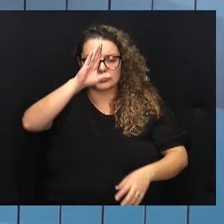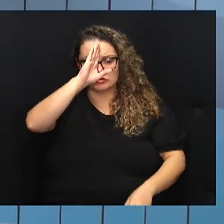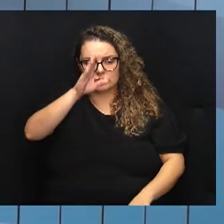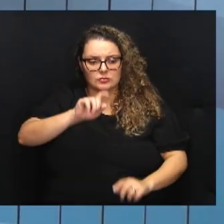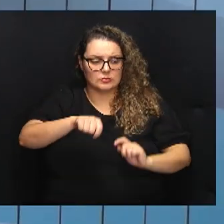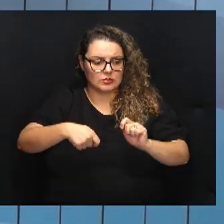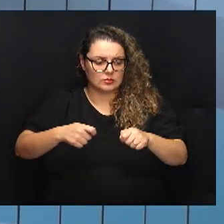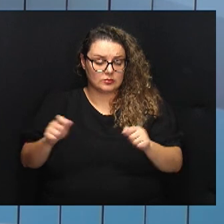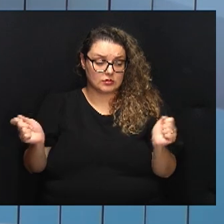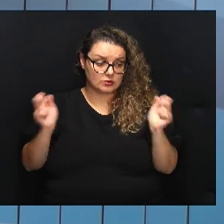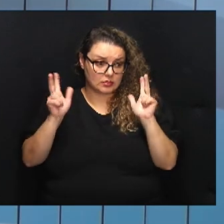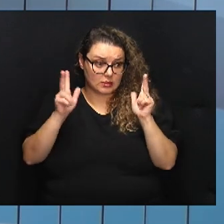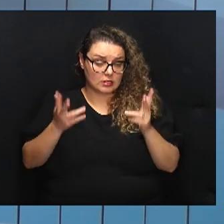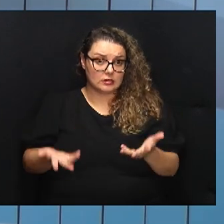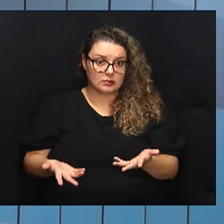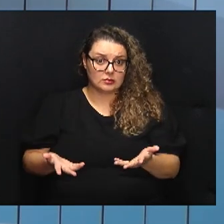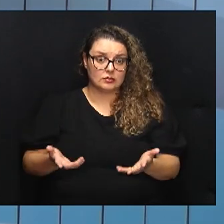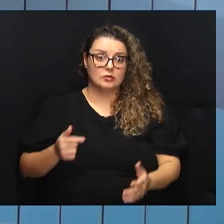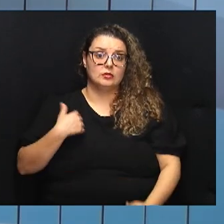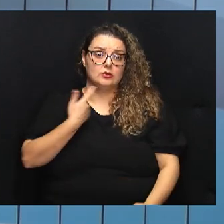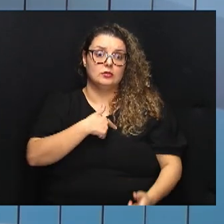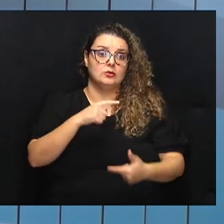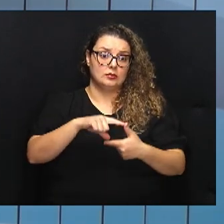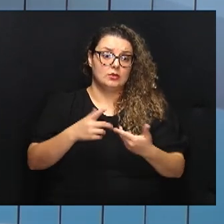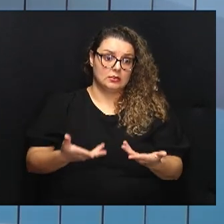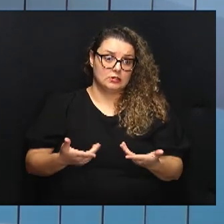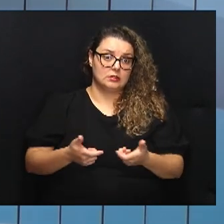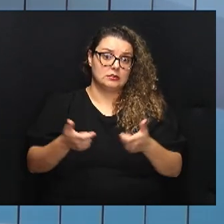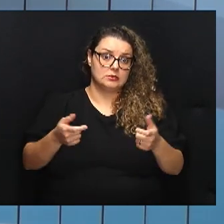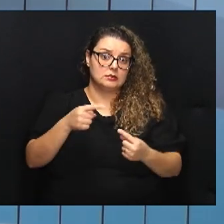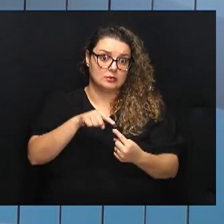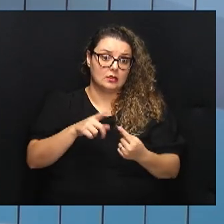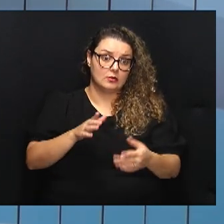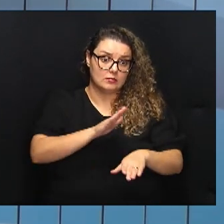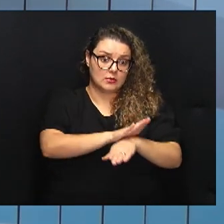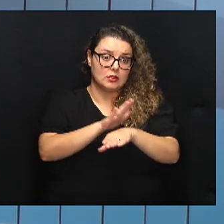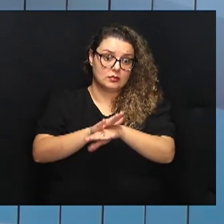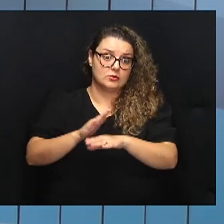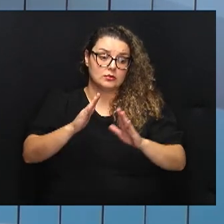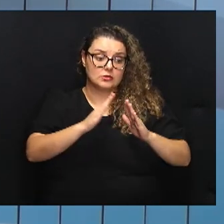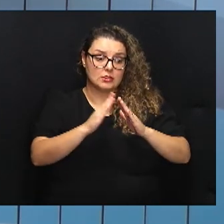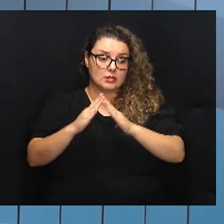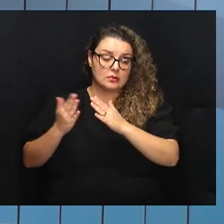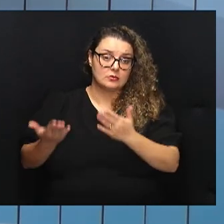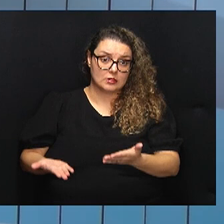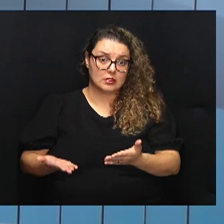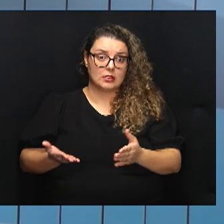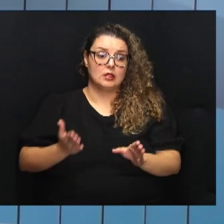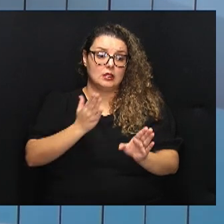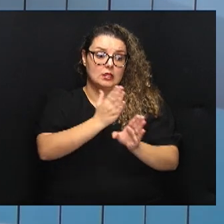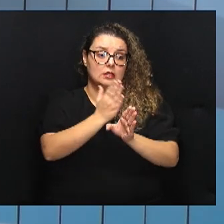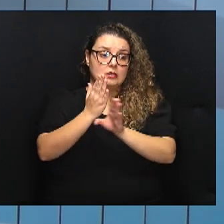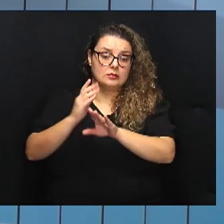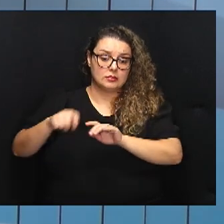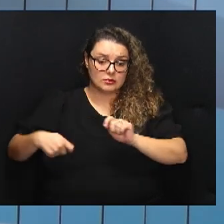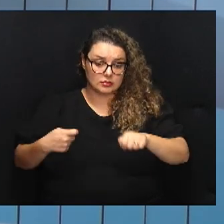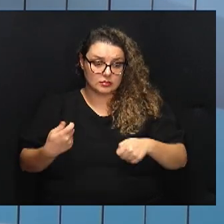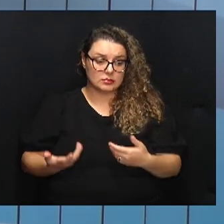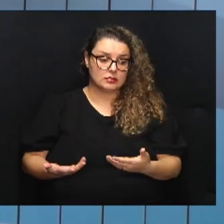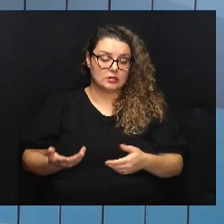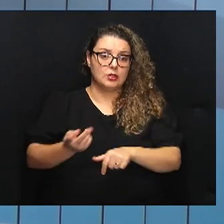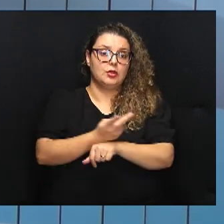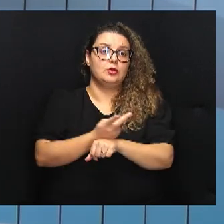sinais de alerta? Eu acho que o nosso quadro aqui tem esse grande objetivo, Ajudar quem está em casa a identificar esses sinais e